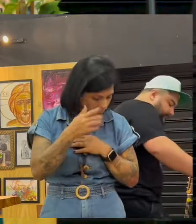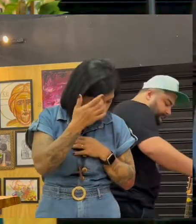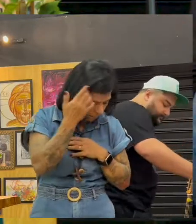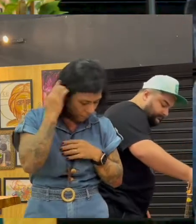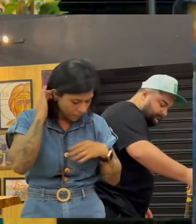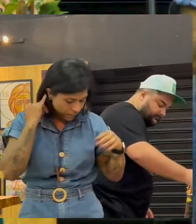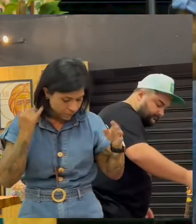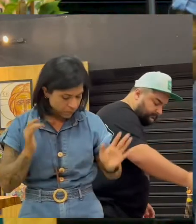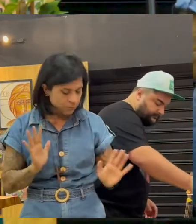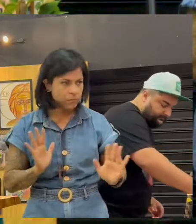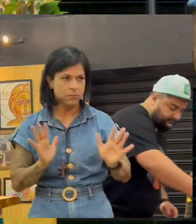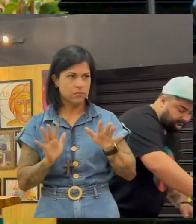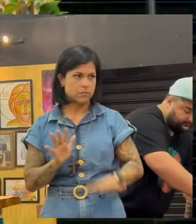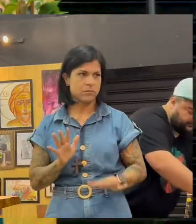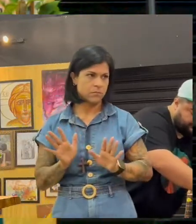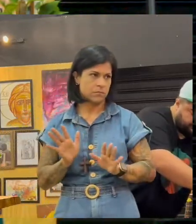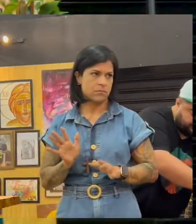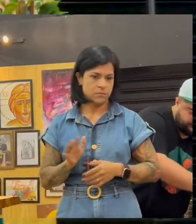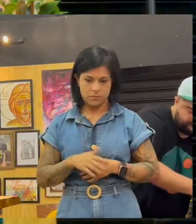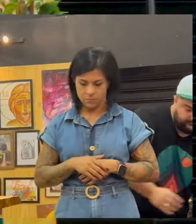pessoas usando os vaqueiros.